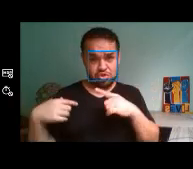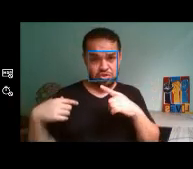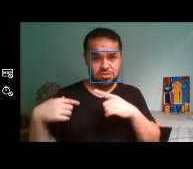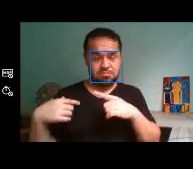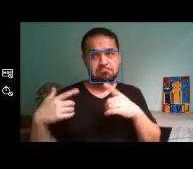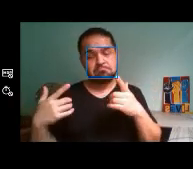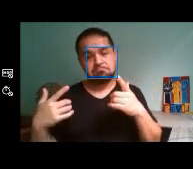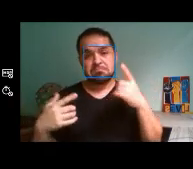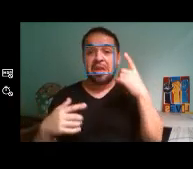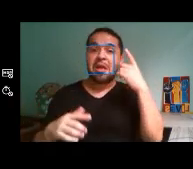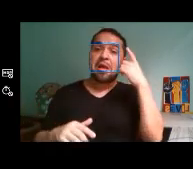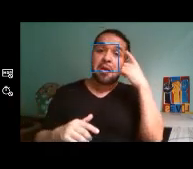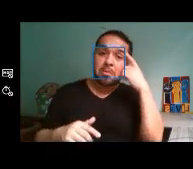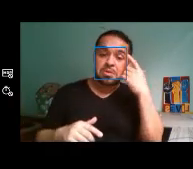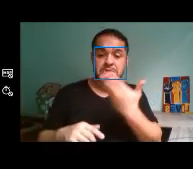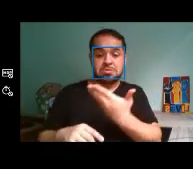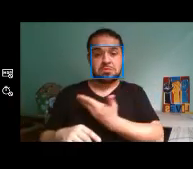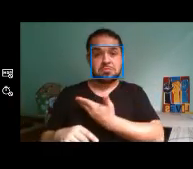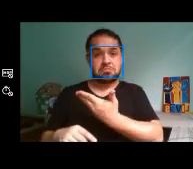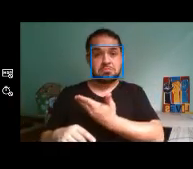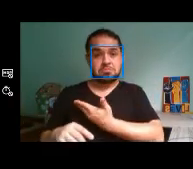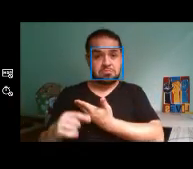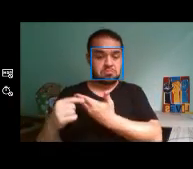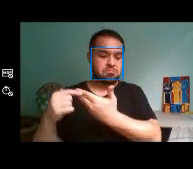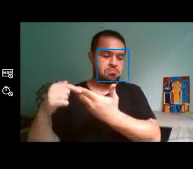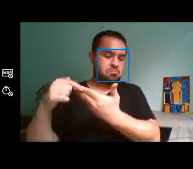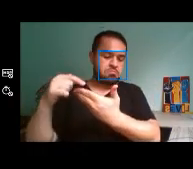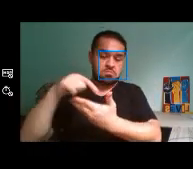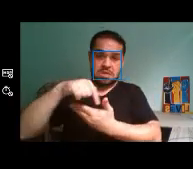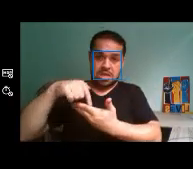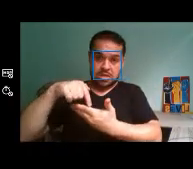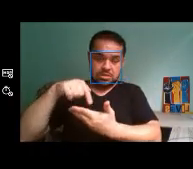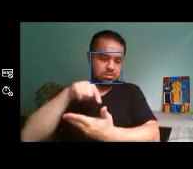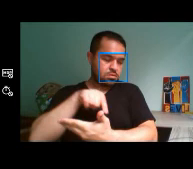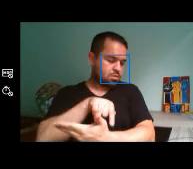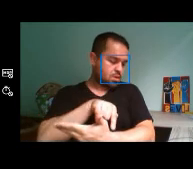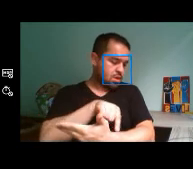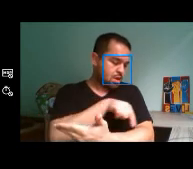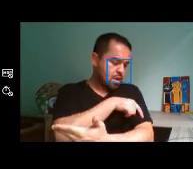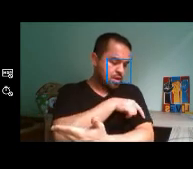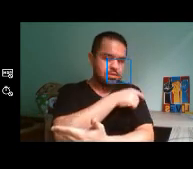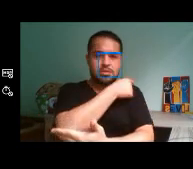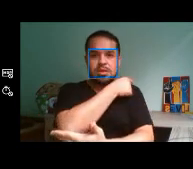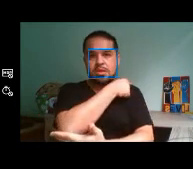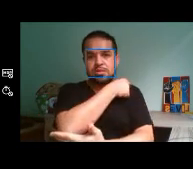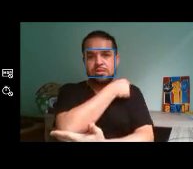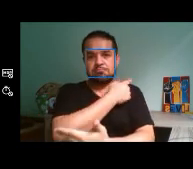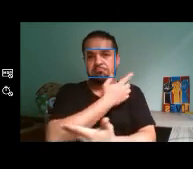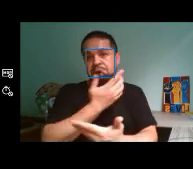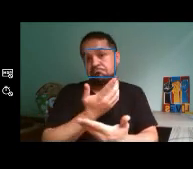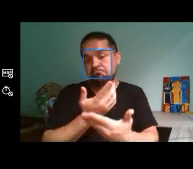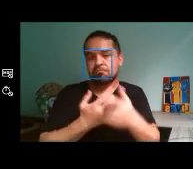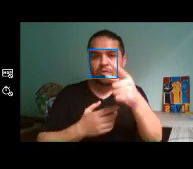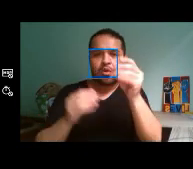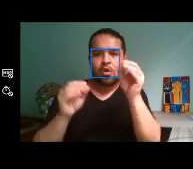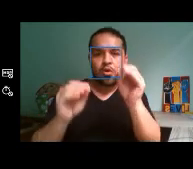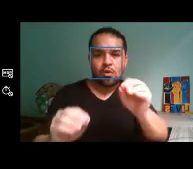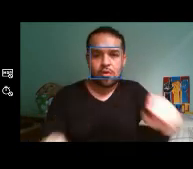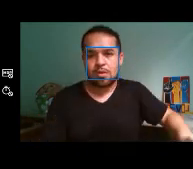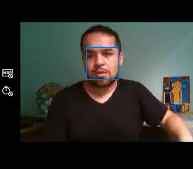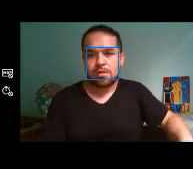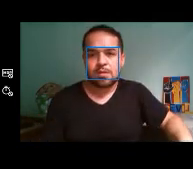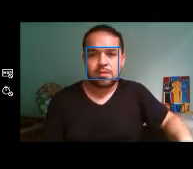sinal? Ou é só uma parte do ombro? O que vocês acham? É isso que você vai pensar. Quais são os articuladores